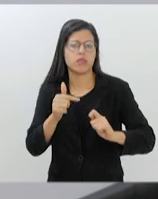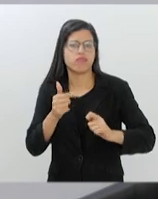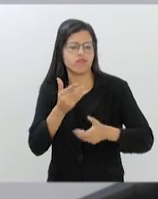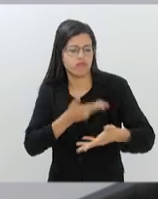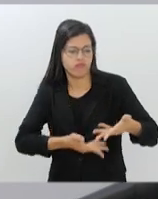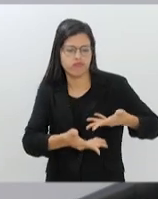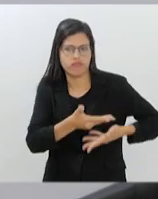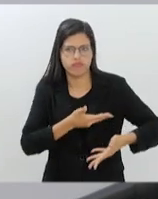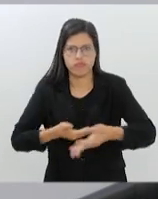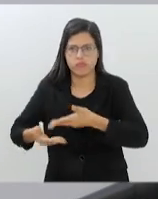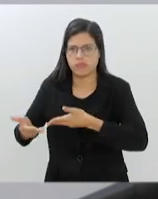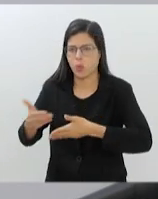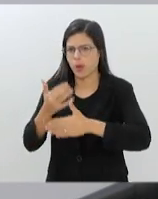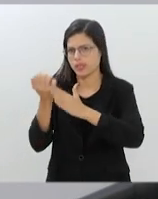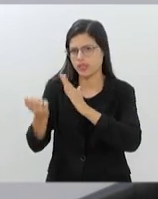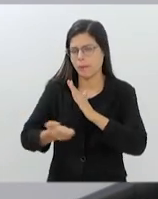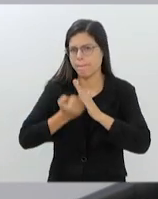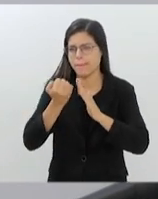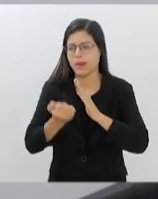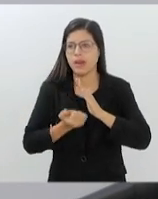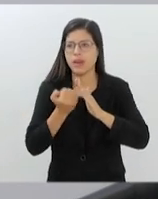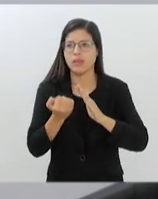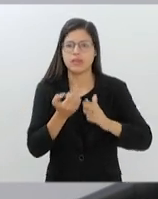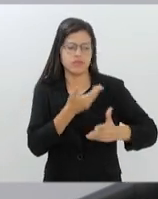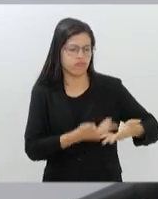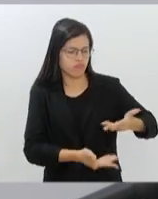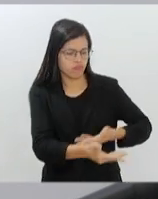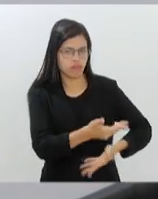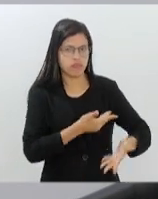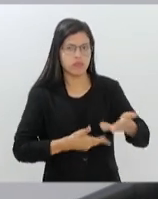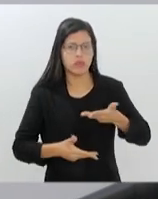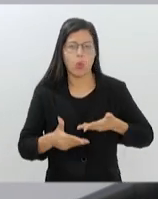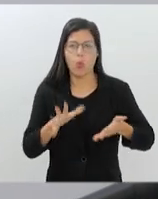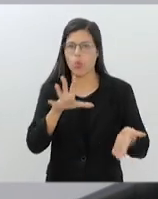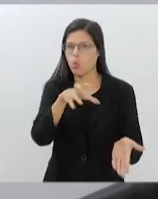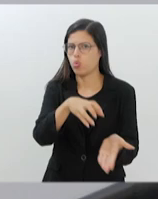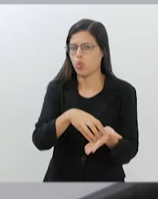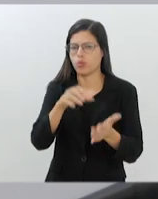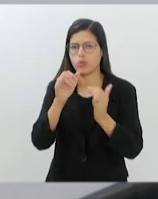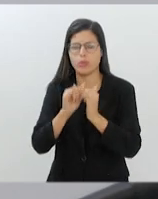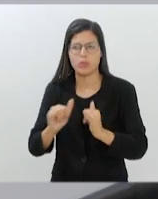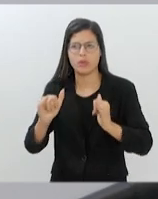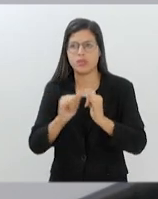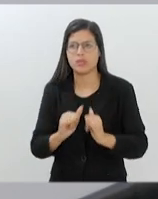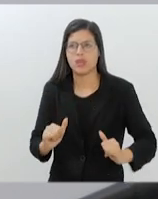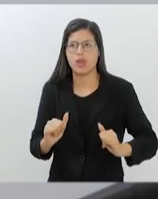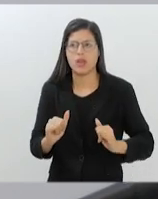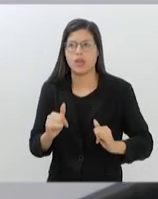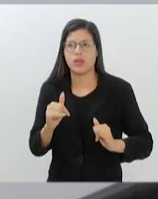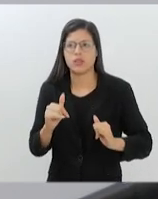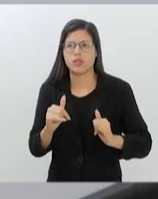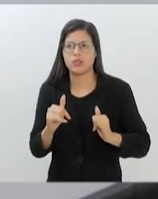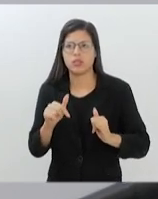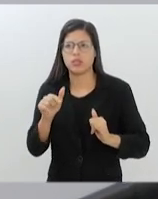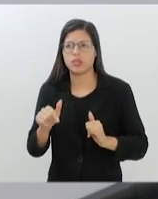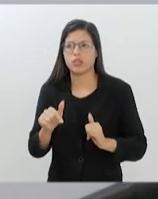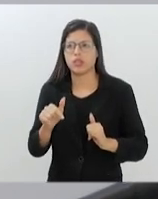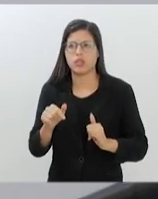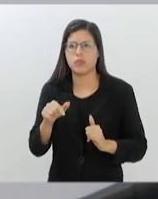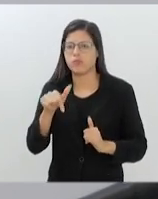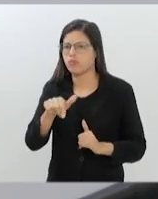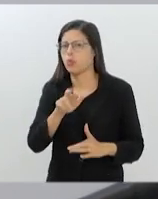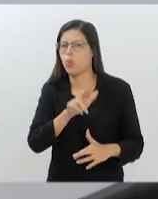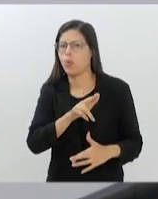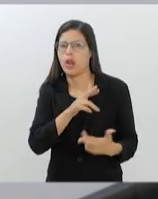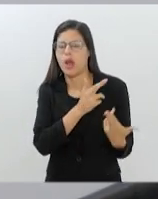vez dialogam com as agências que por sua vez dialogam com Tod o núcleo de Publicidade são situações por mais que a senhora não fosse ar